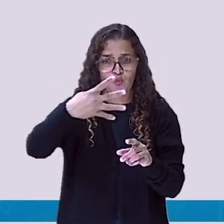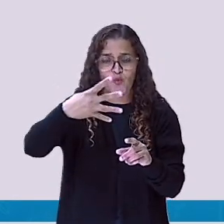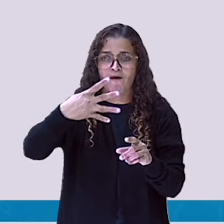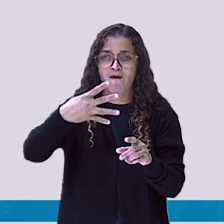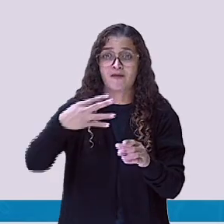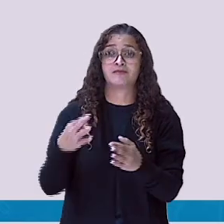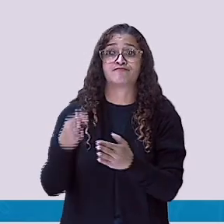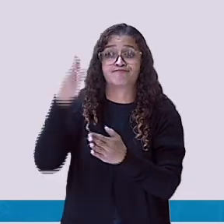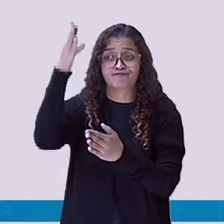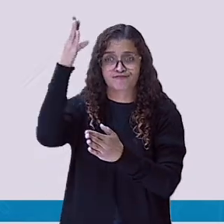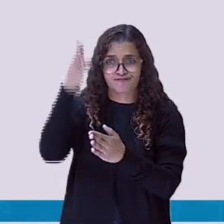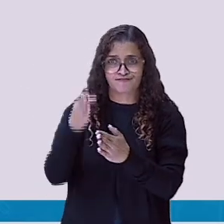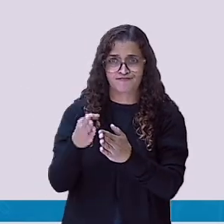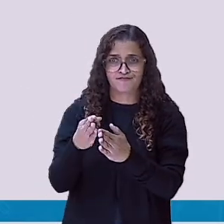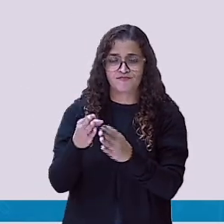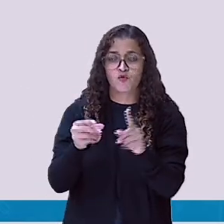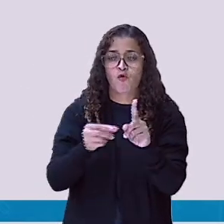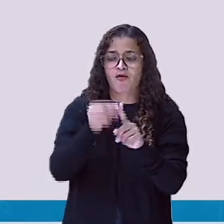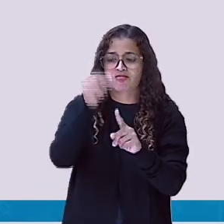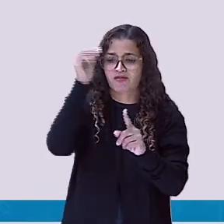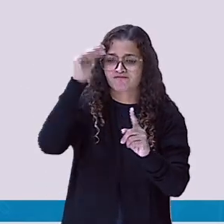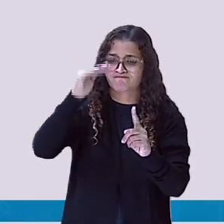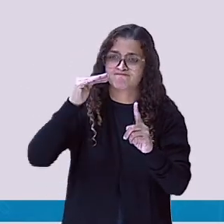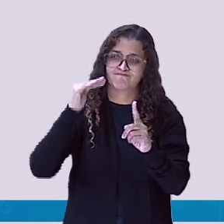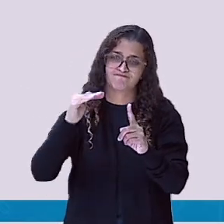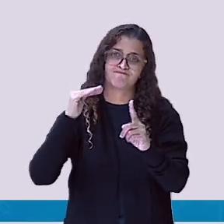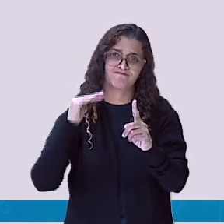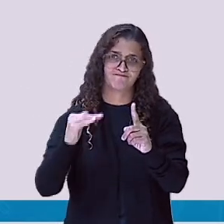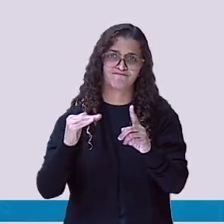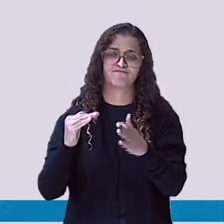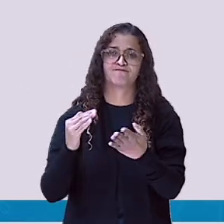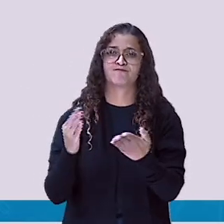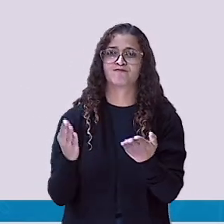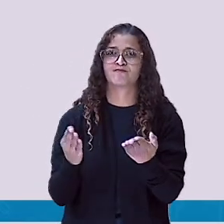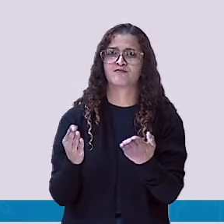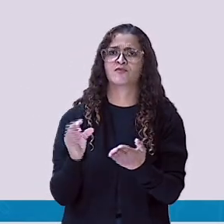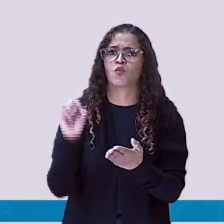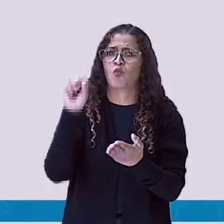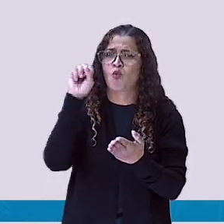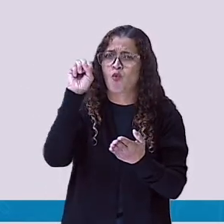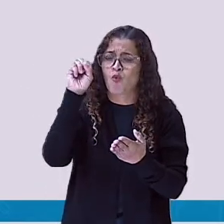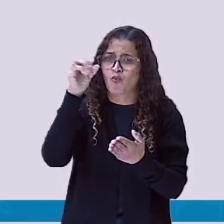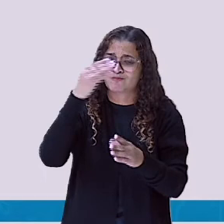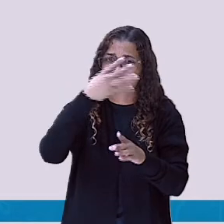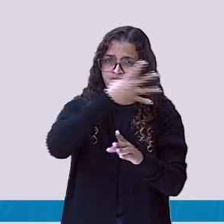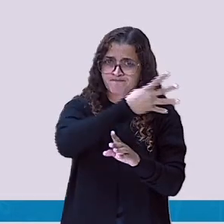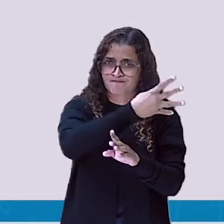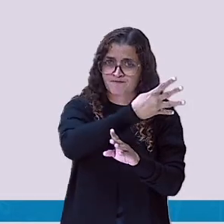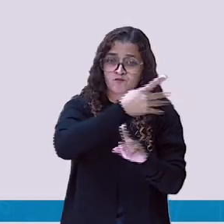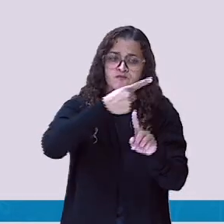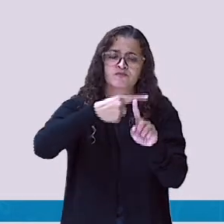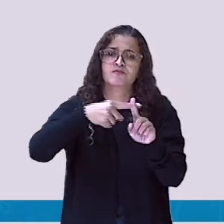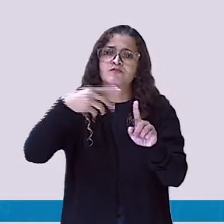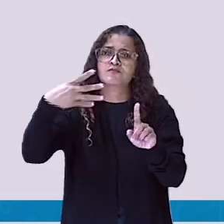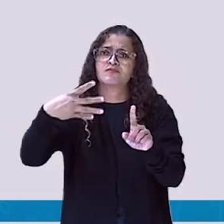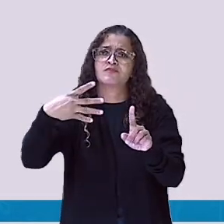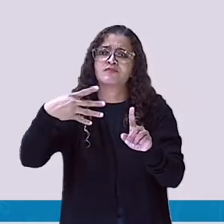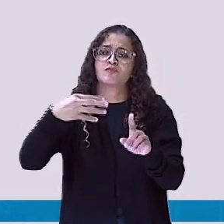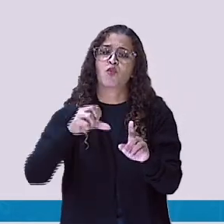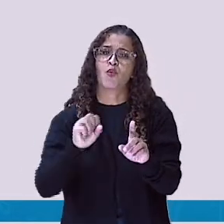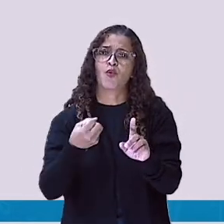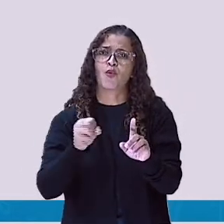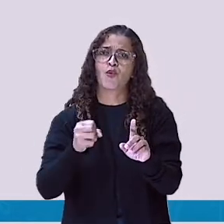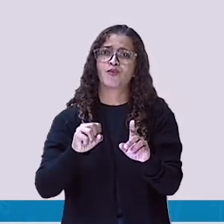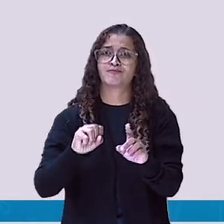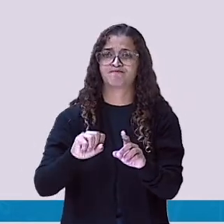Unidade com unidade. 4 mais 4 é 8. E 1 mais 2,